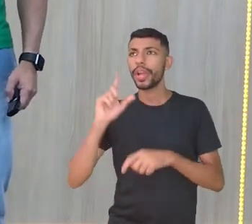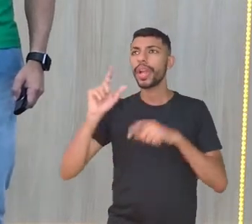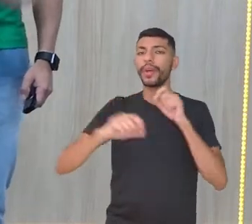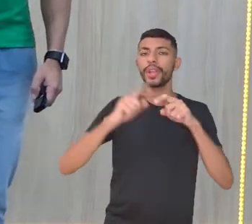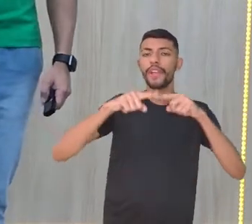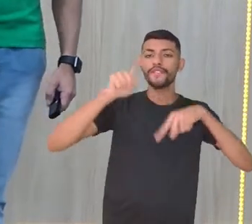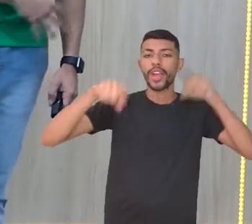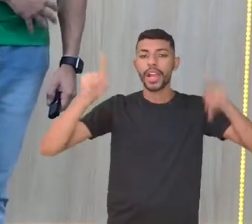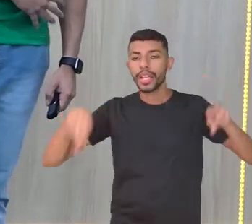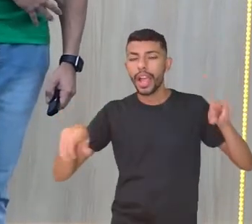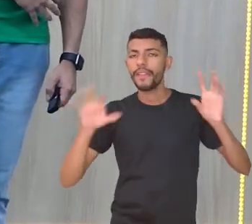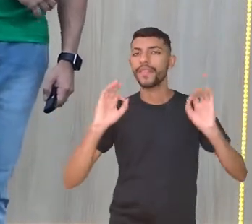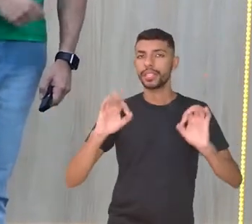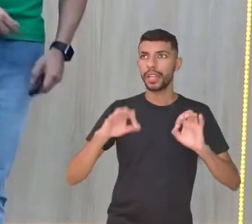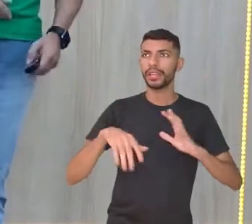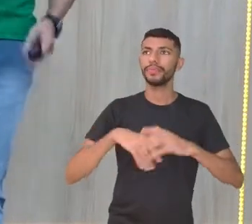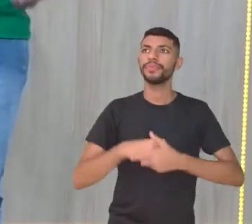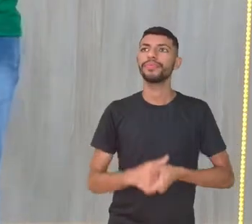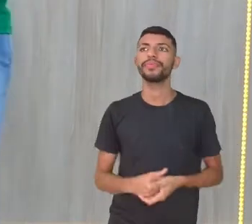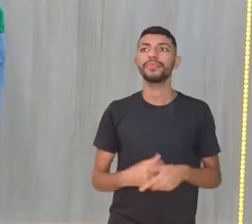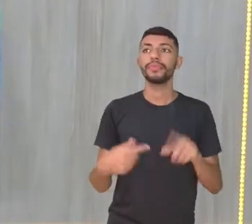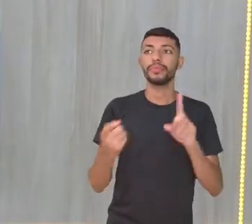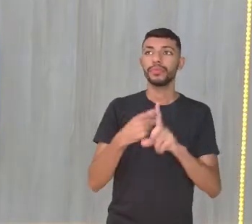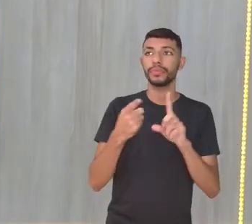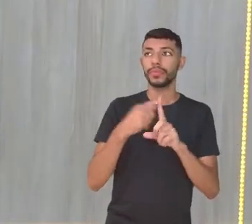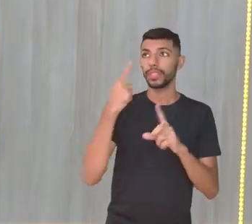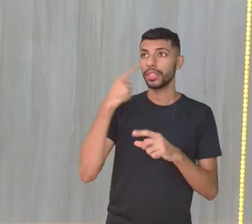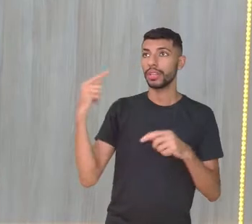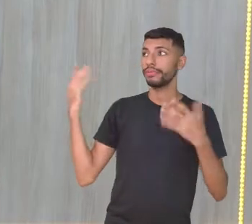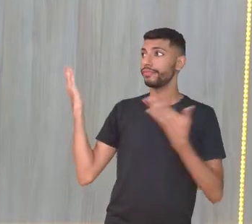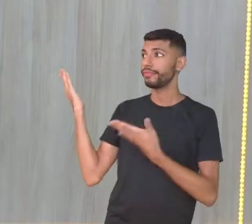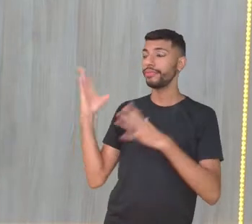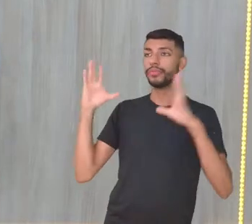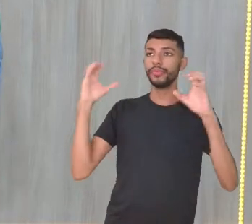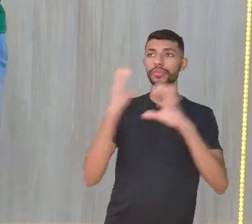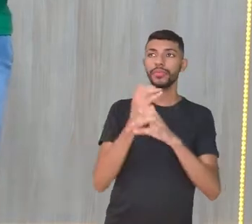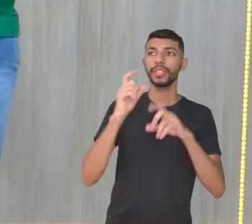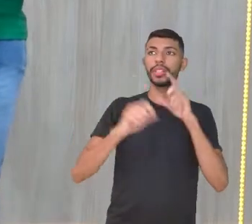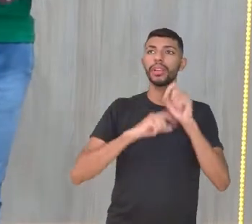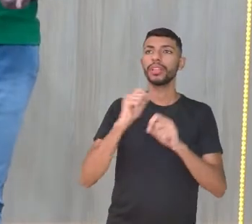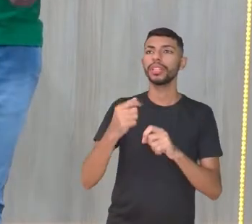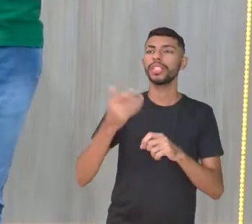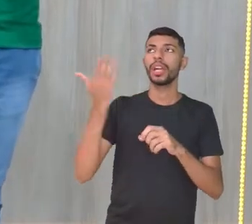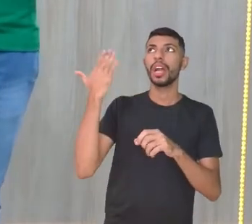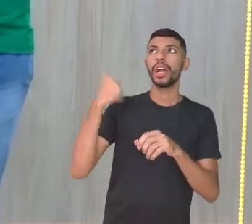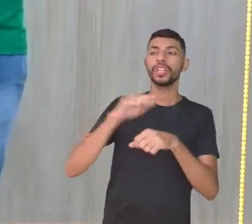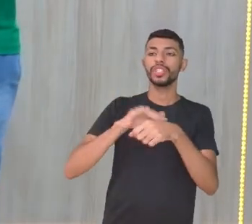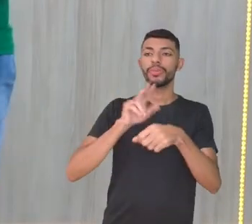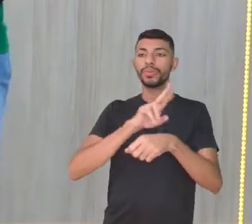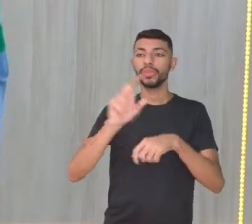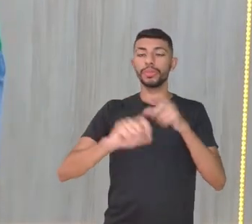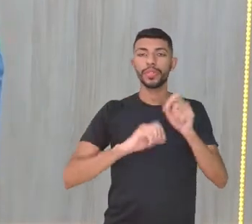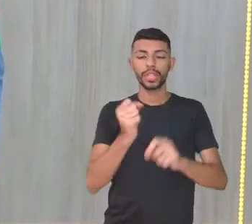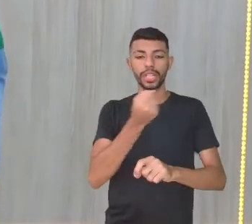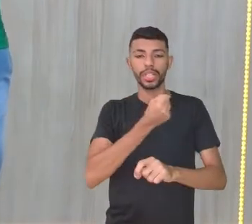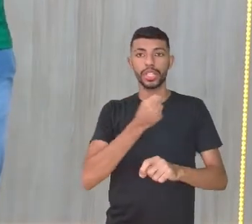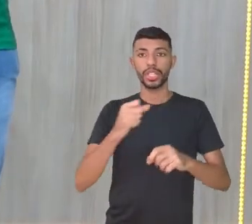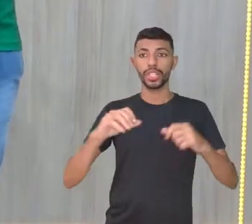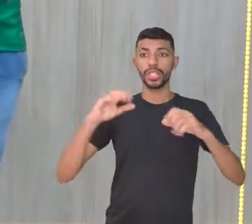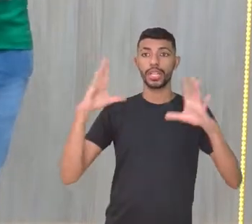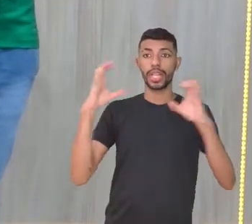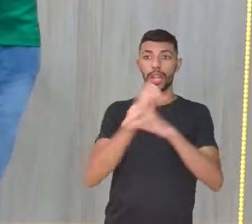variáveis ou de incógnitas. E essas expressões, que no começo da aula eram chamadas de expressões